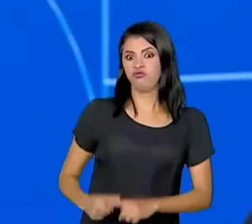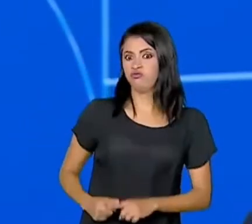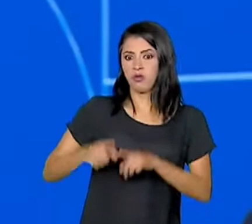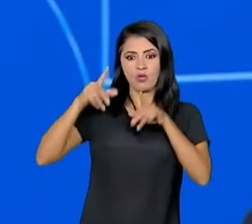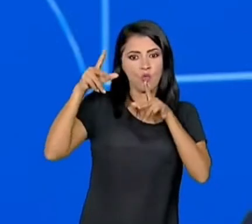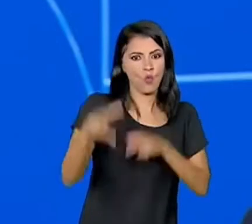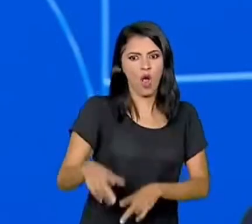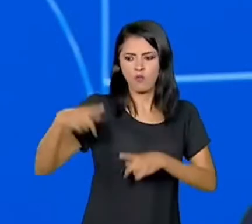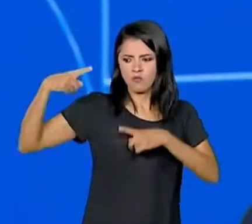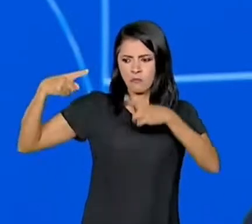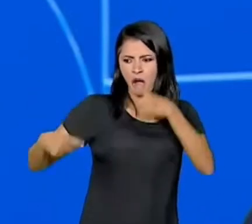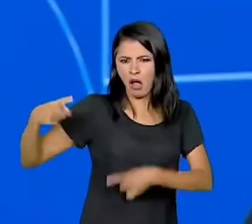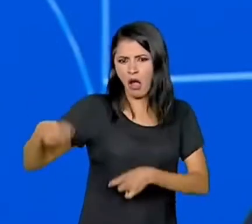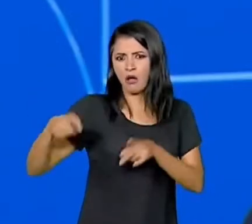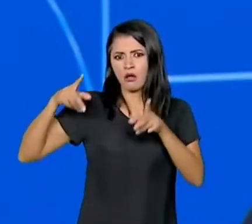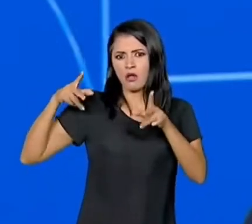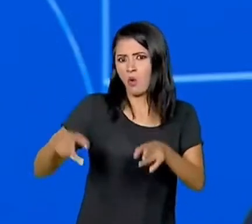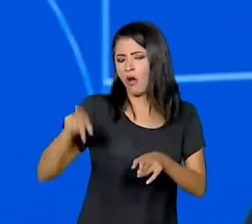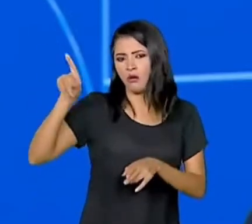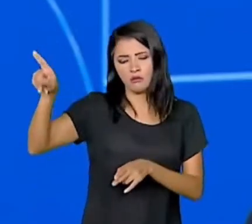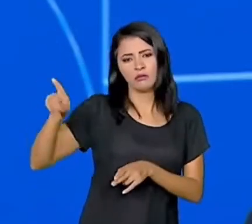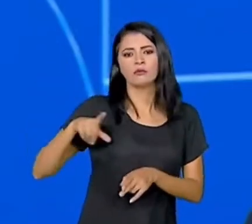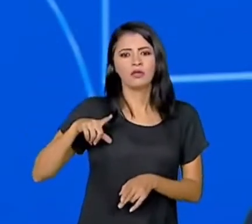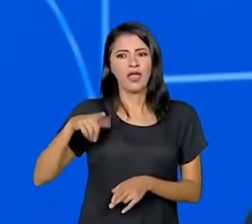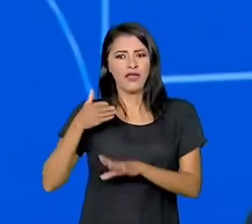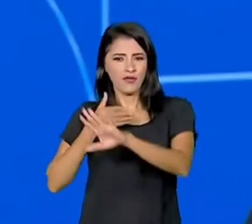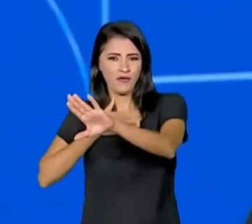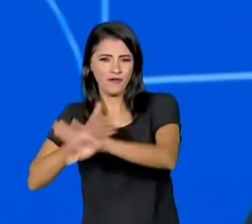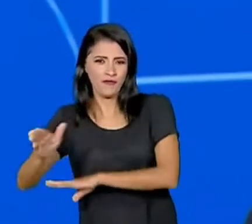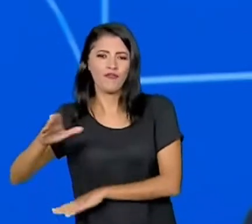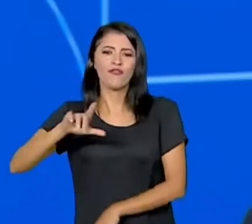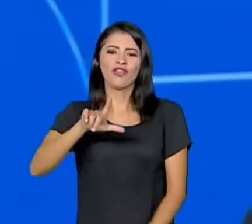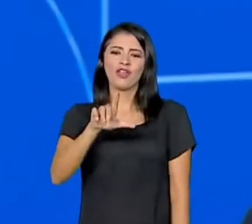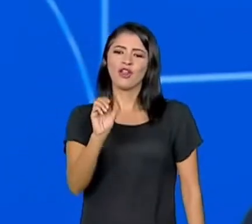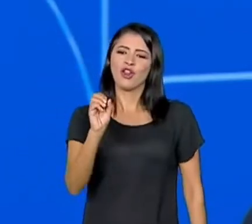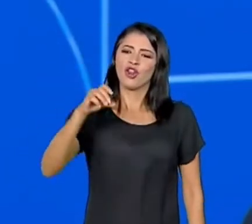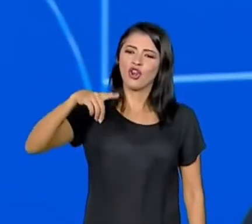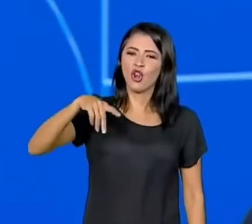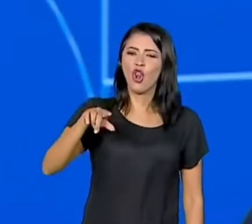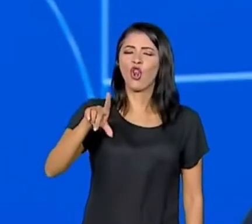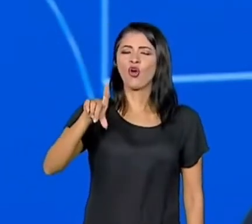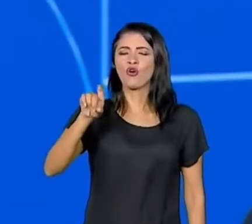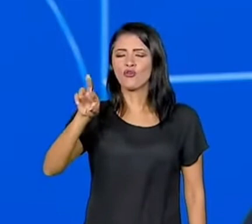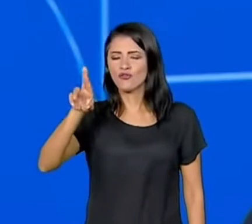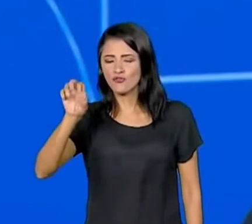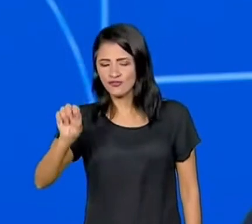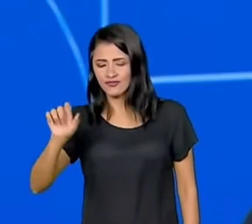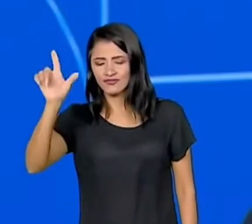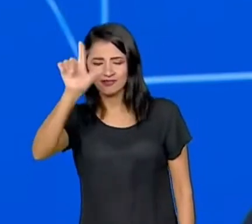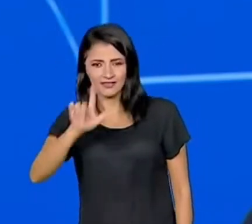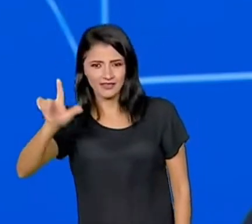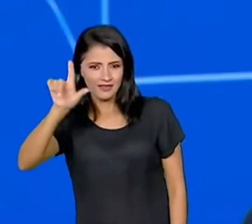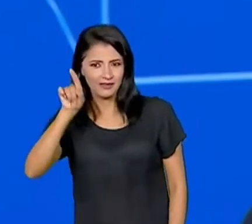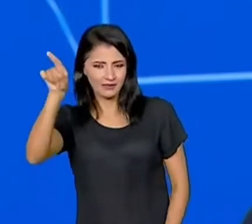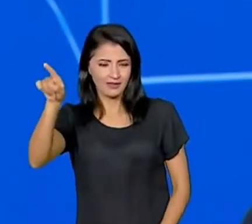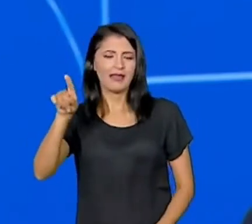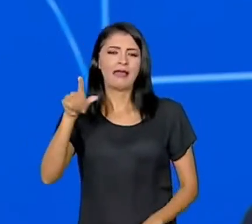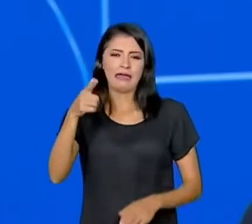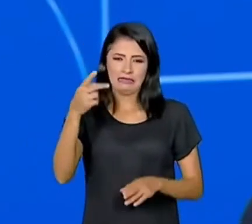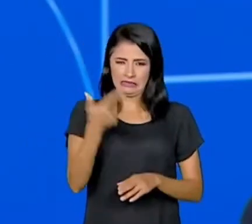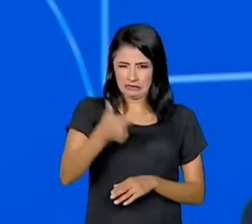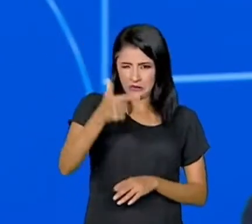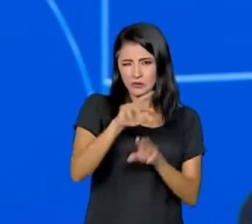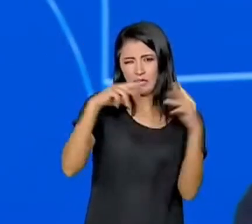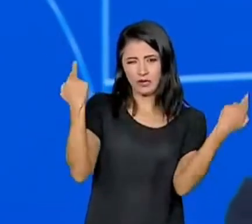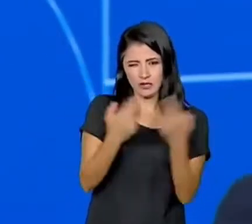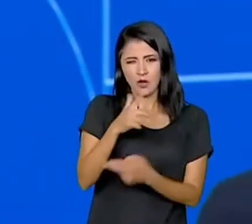guerra. Eu estava em Londres em 2008, na segunda reunião que a gente fez do G20, e a gente